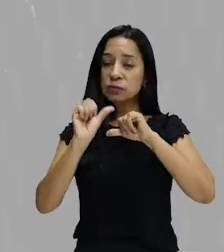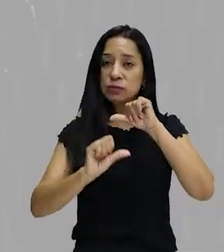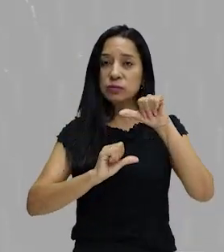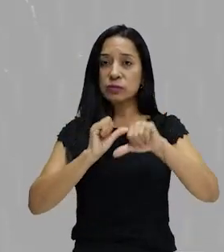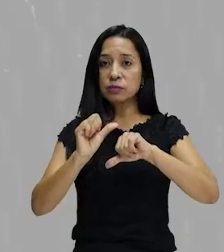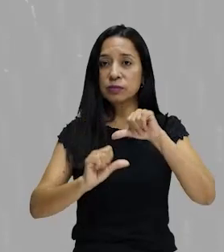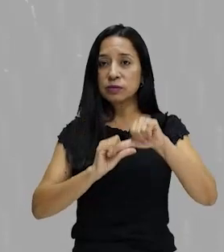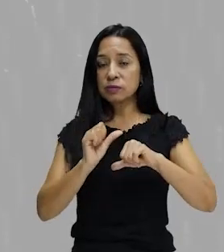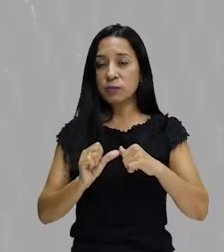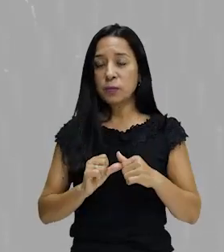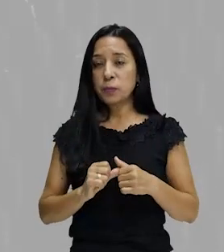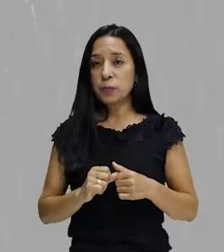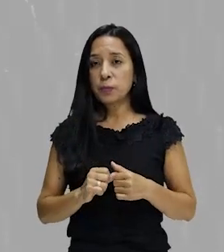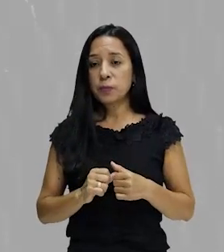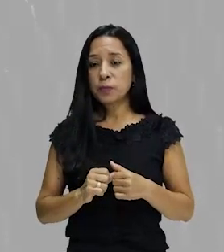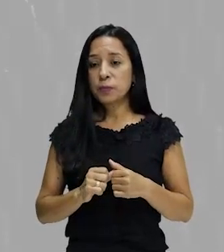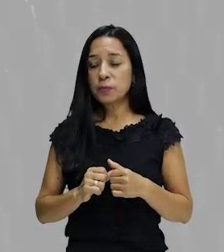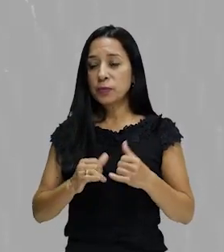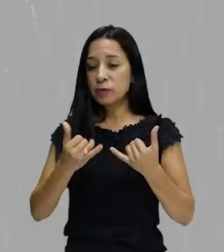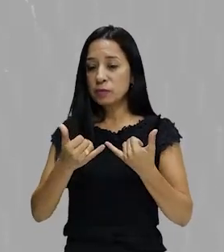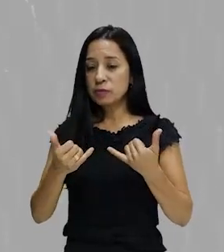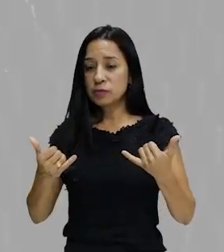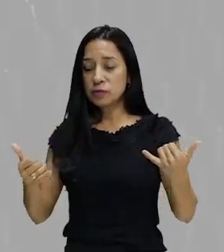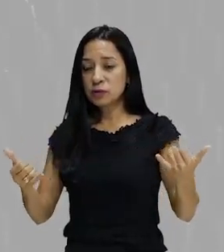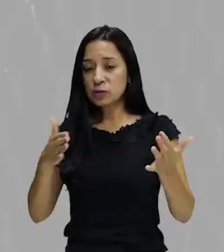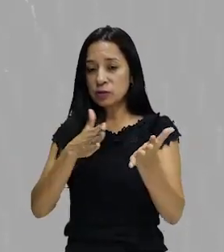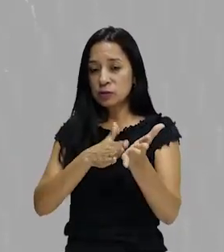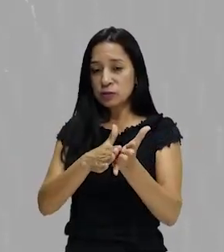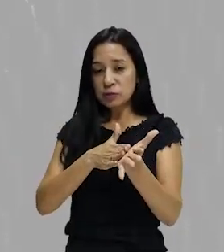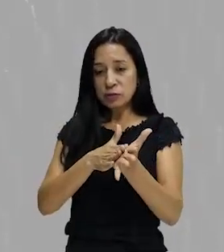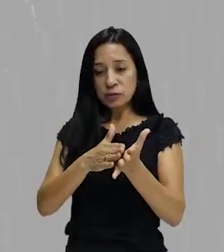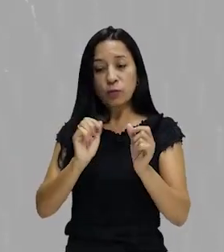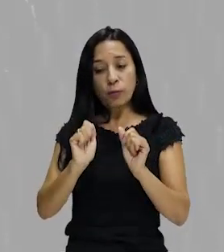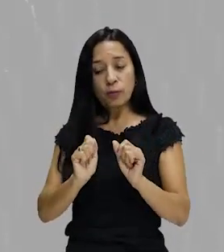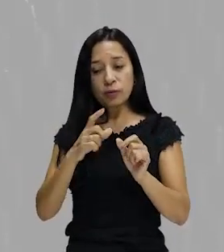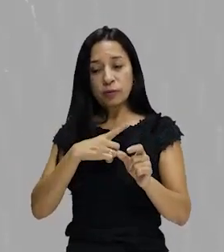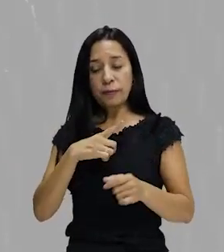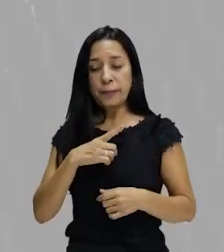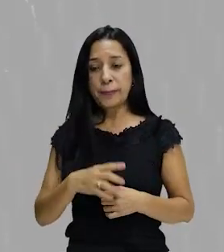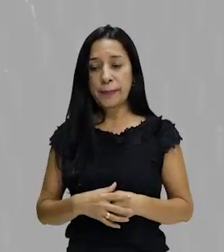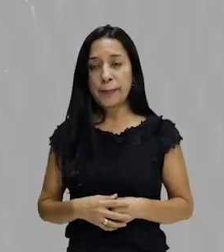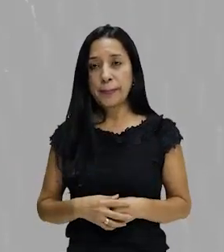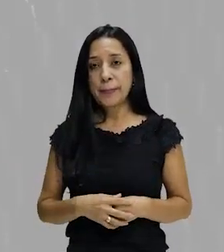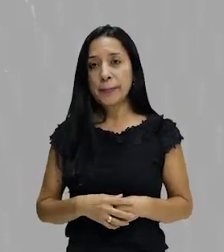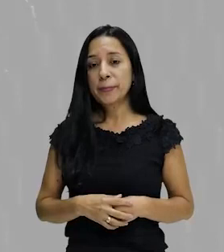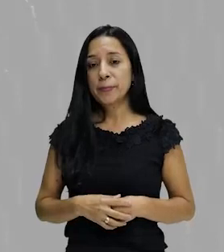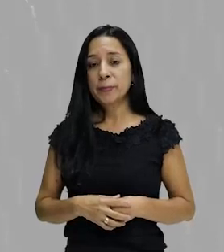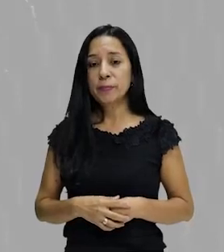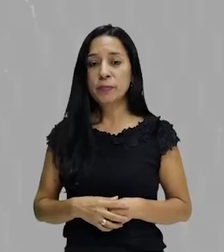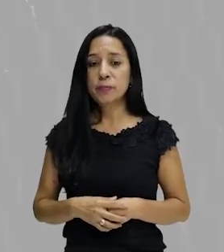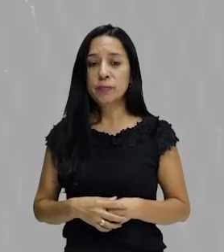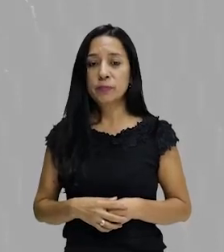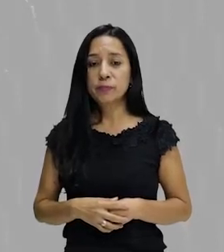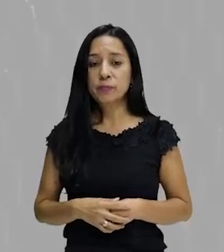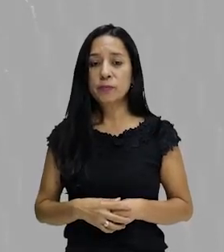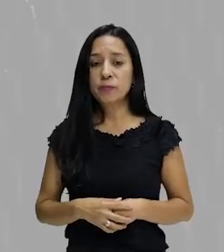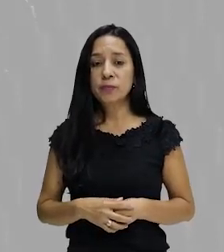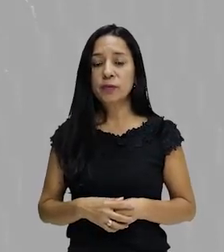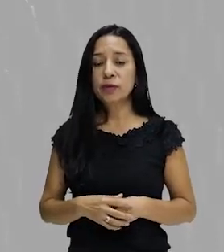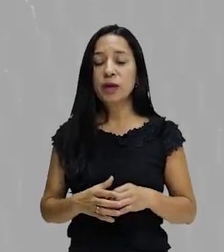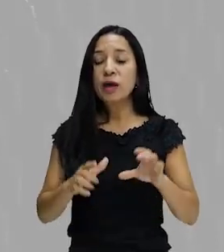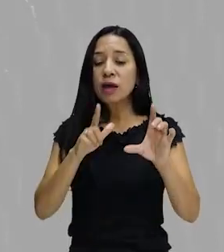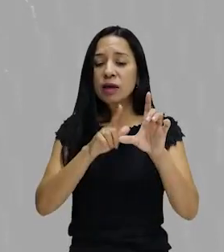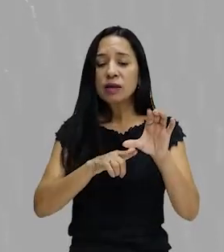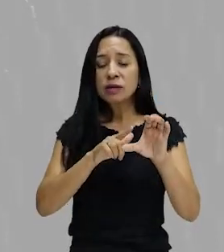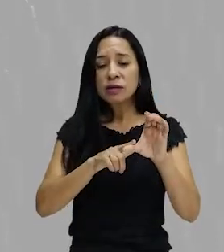transformação aí de energia que o atrito ele pode ocasionar. O motor a combustão, né? O